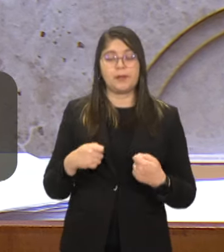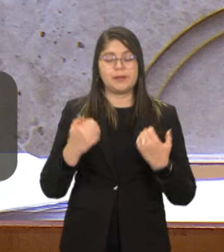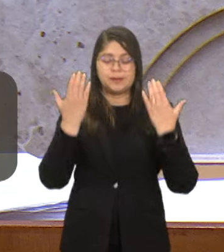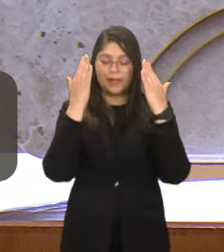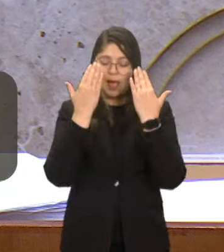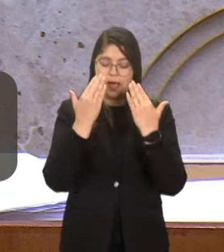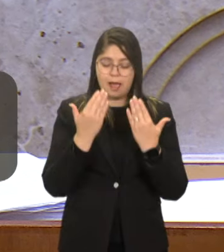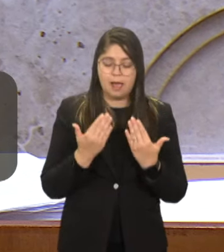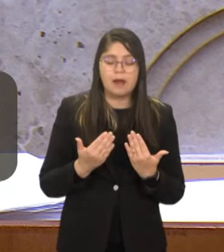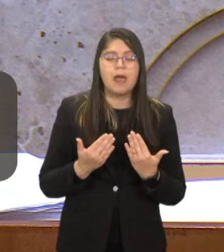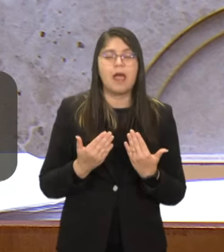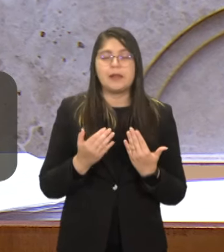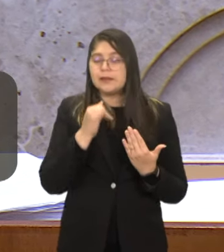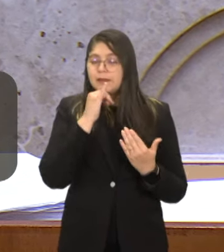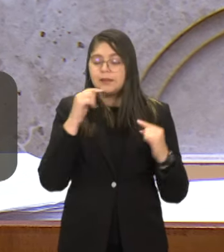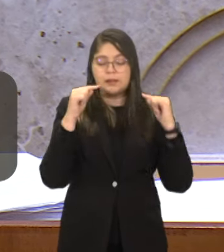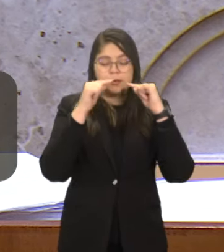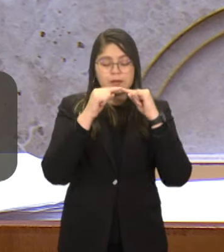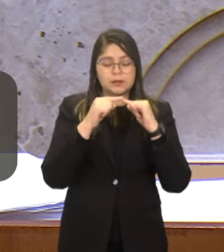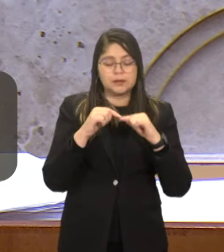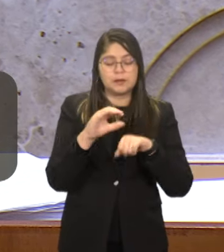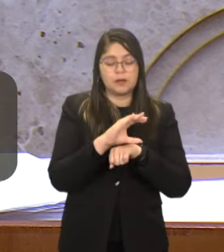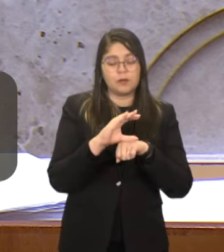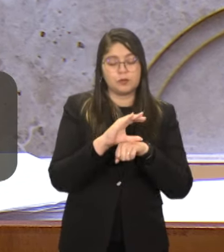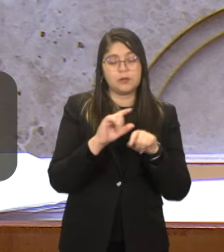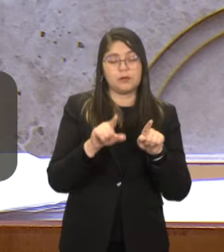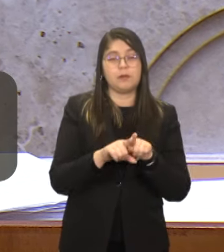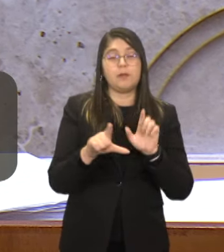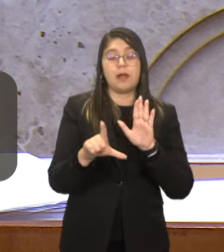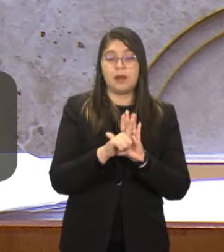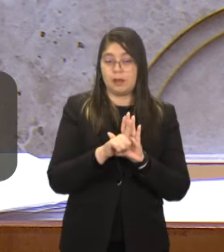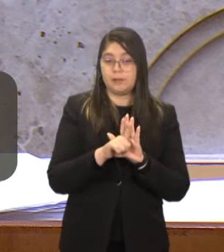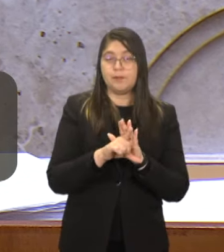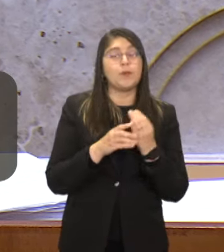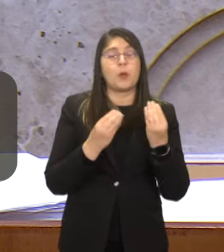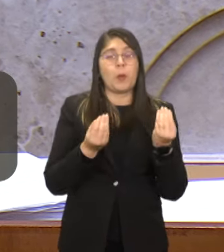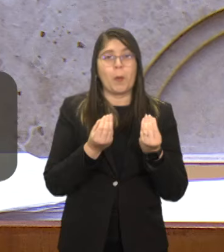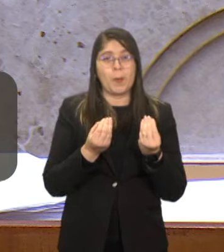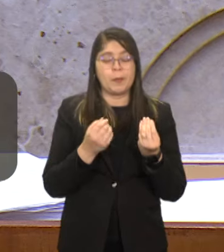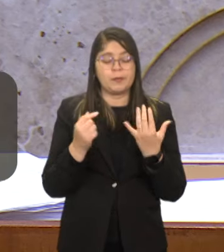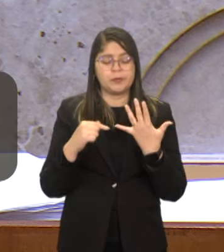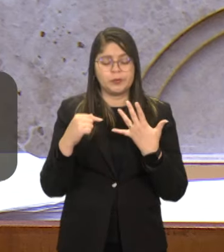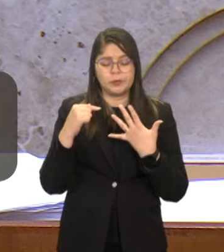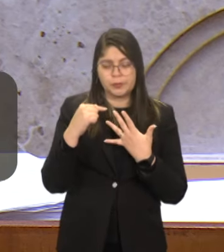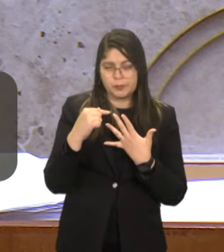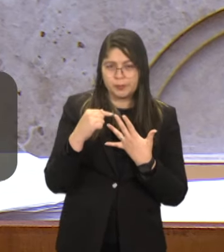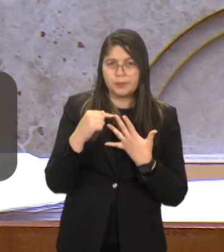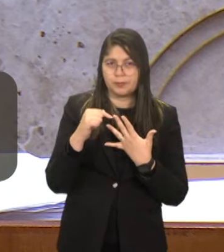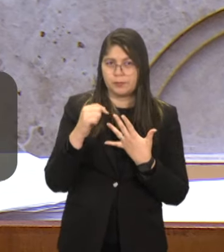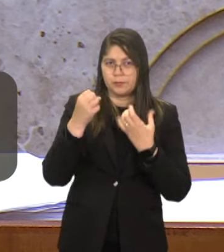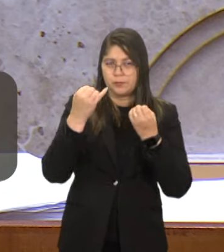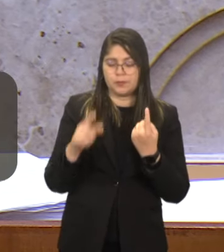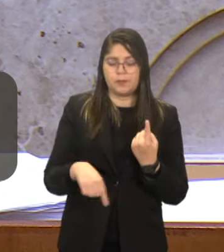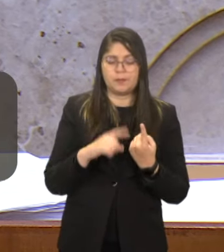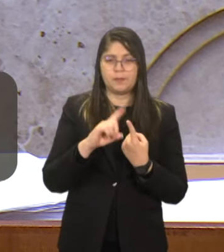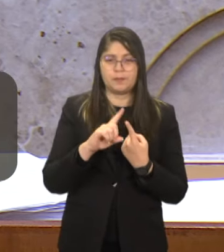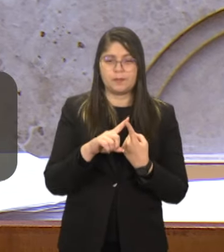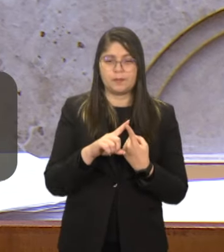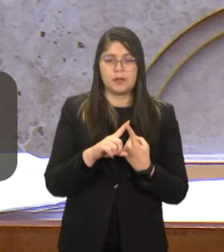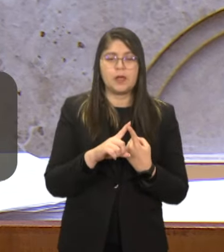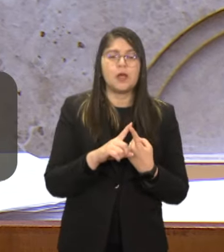sua conformidade com a Constituição e as leis a partir da verificação do cumprimento dos seguintes requisitos. 1.